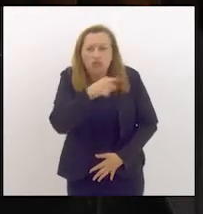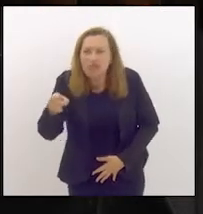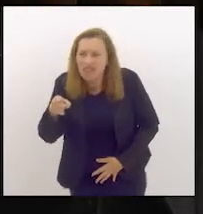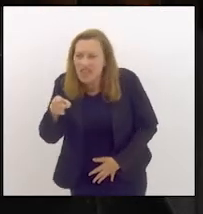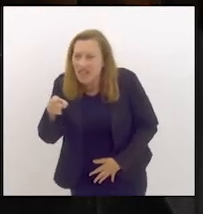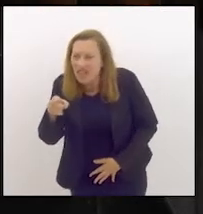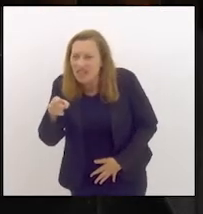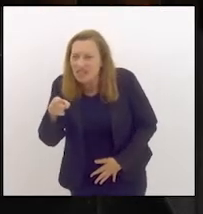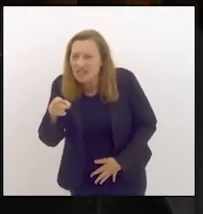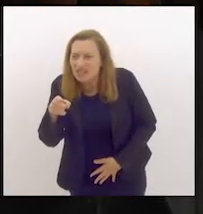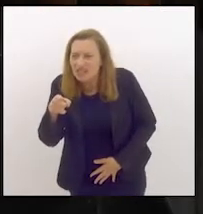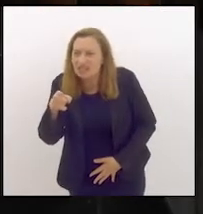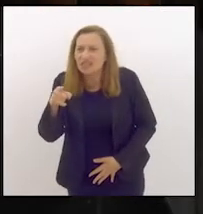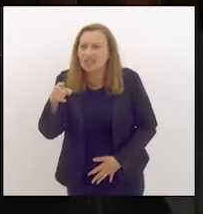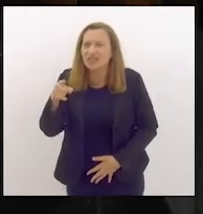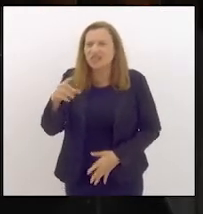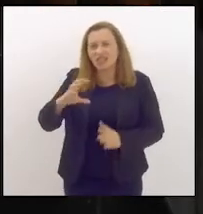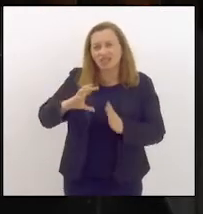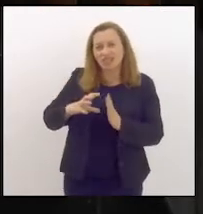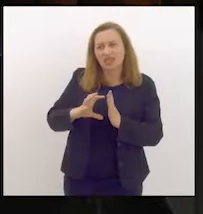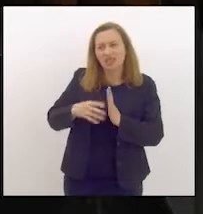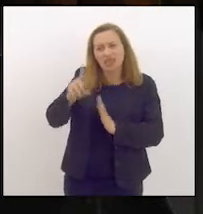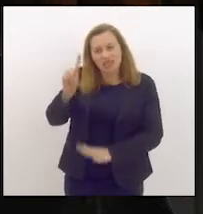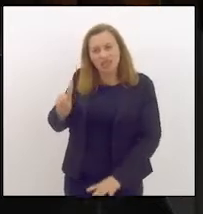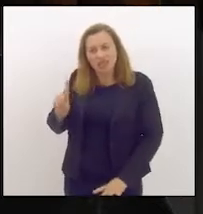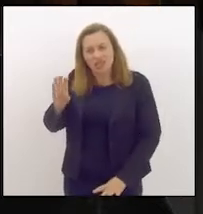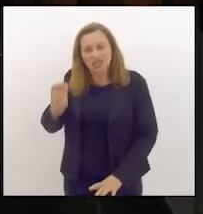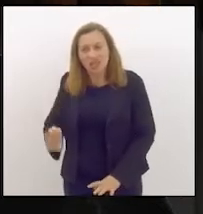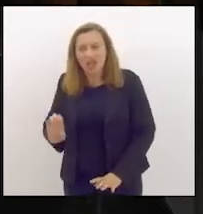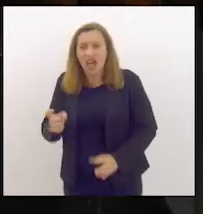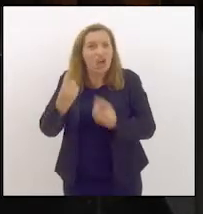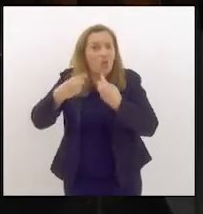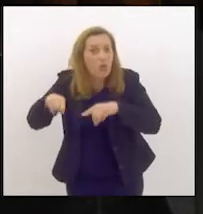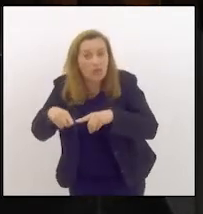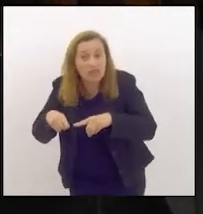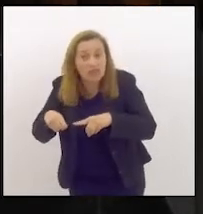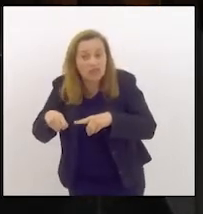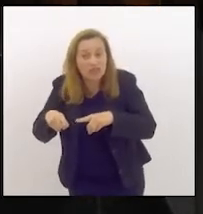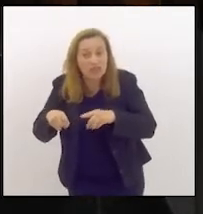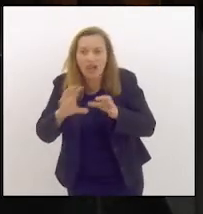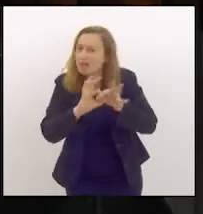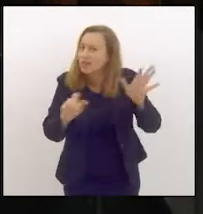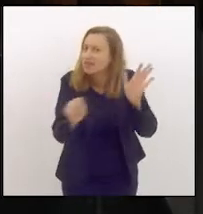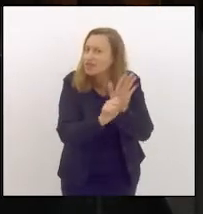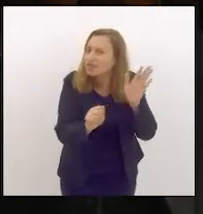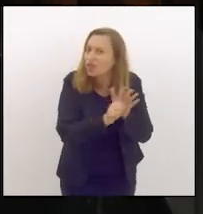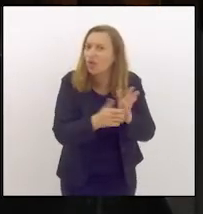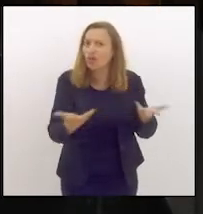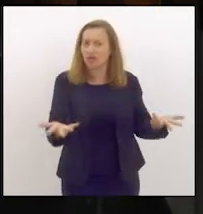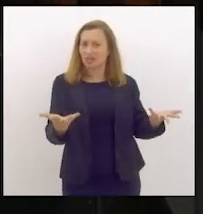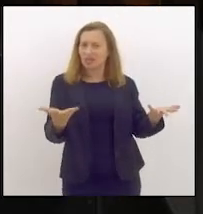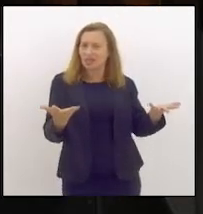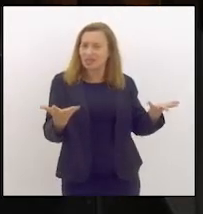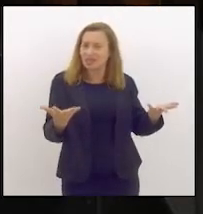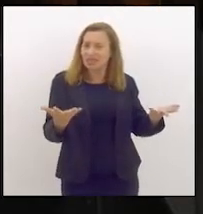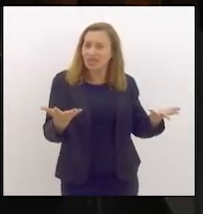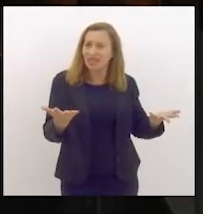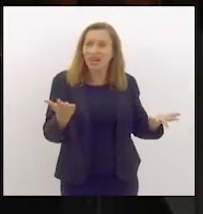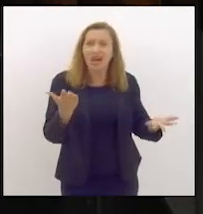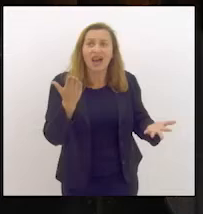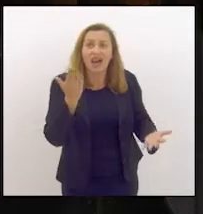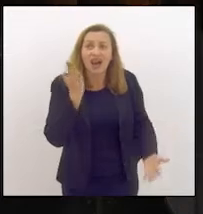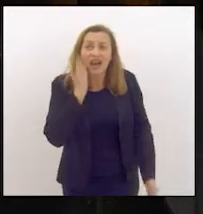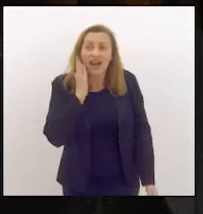leitor inclusive você leitor na esquerda ele dizer que é contra a liberação das drogas e teve a disfarça três